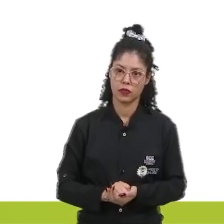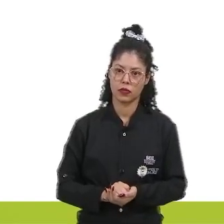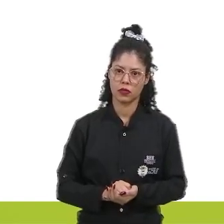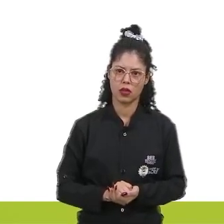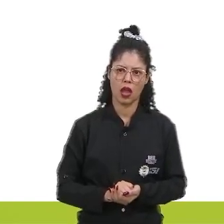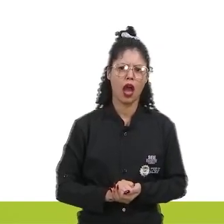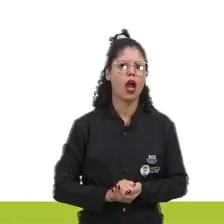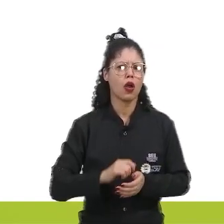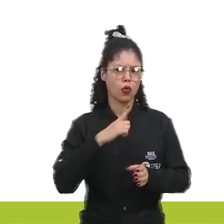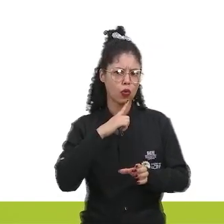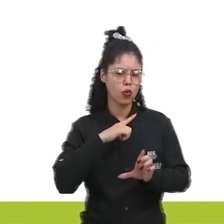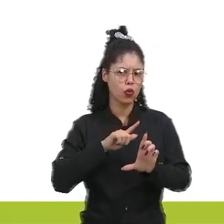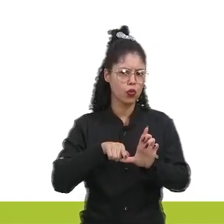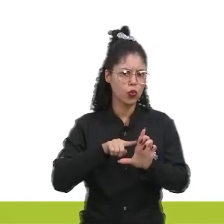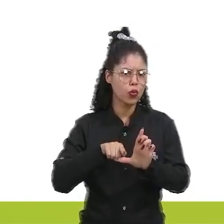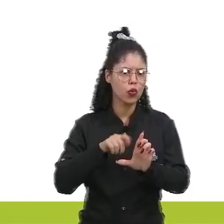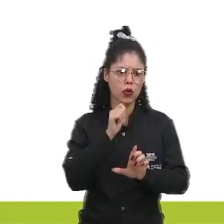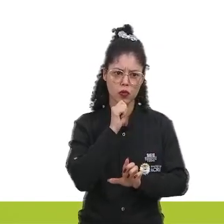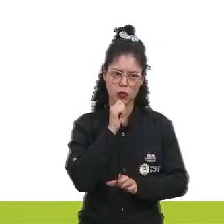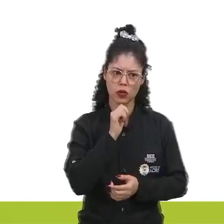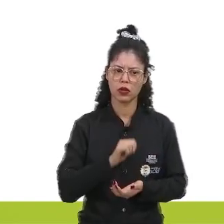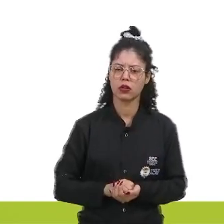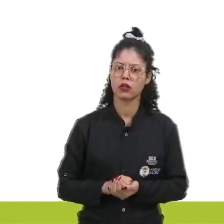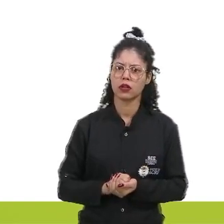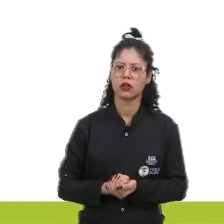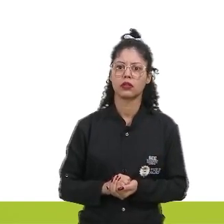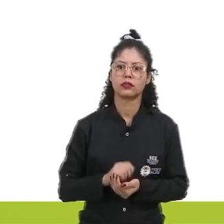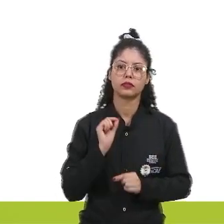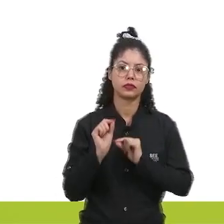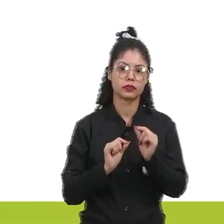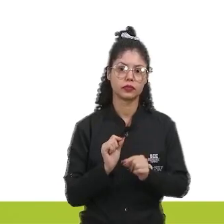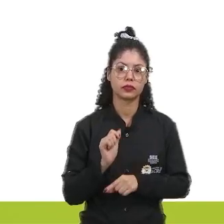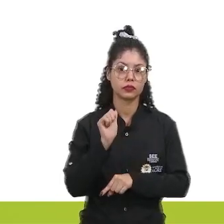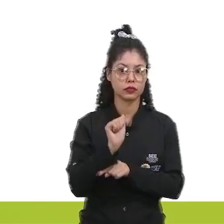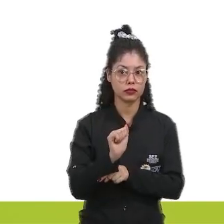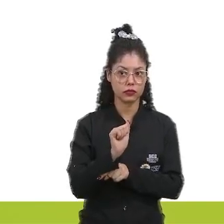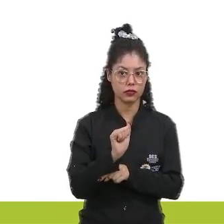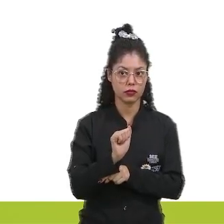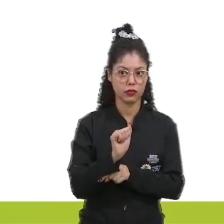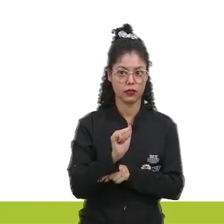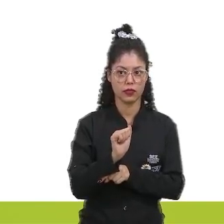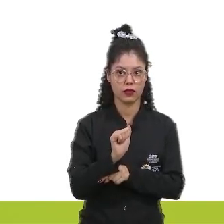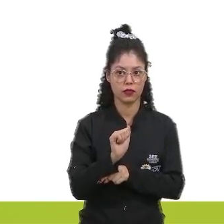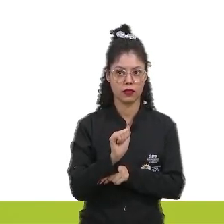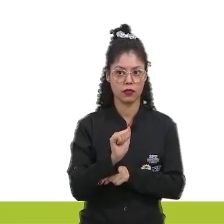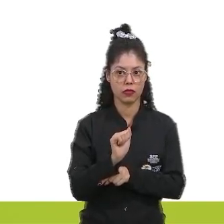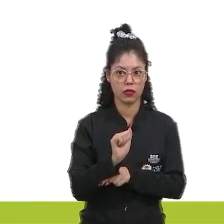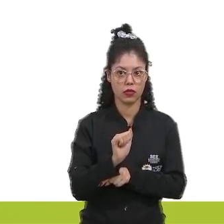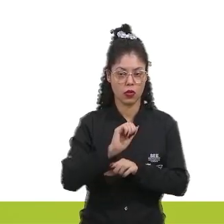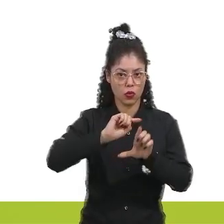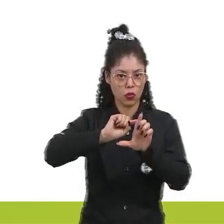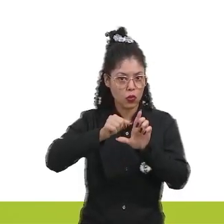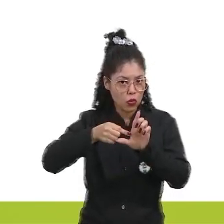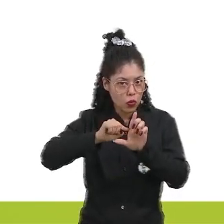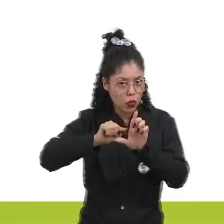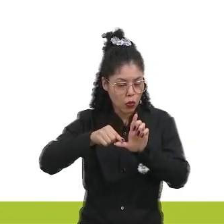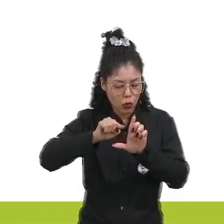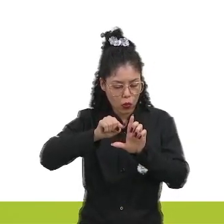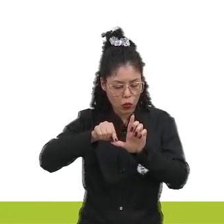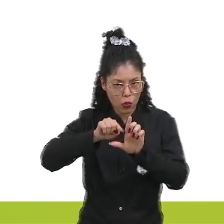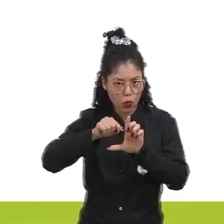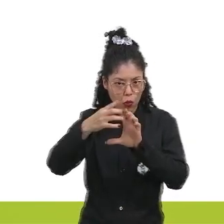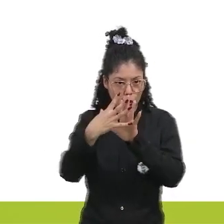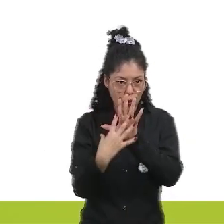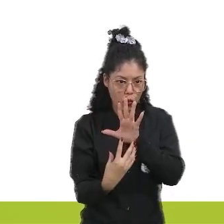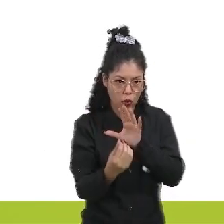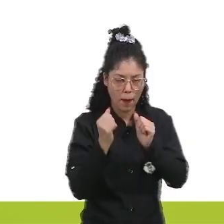coeficiente angular, o coeficiente angular, o Azinho, chamado de coeficiente angular, ou seja, é o ângulo da projeção.